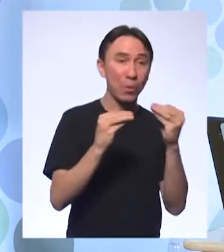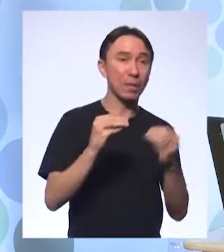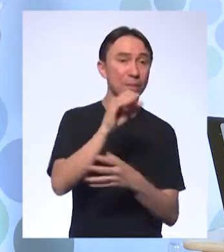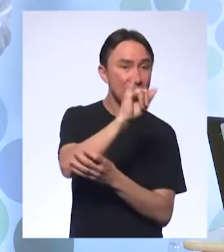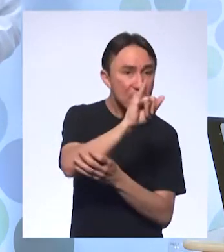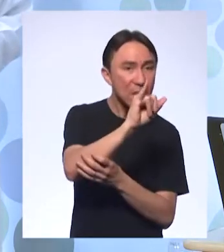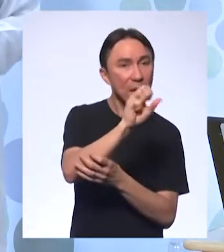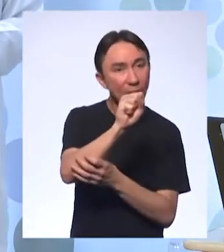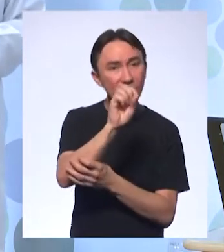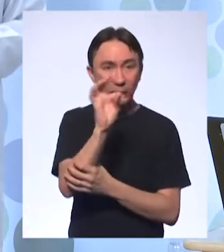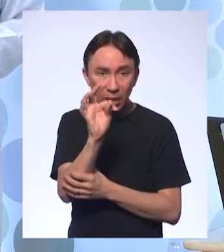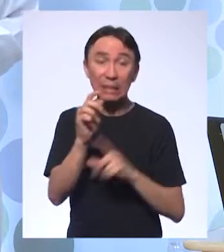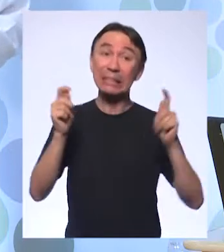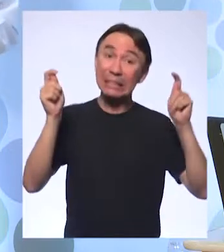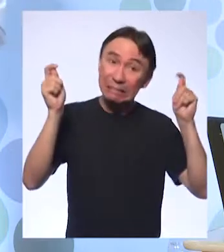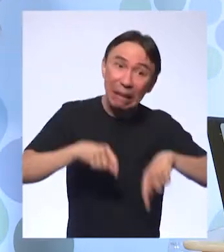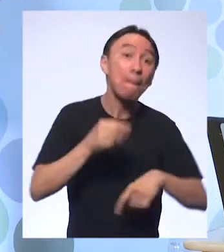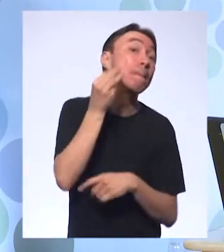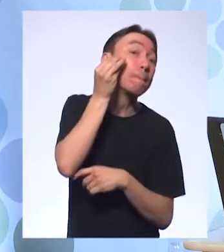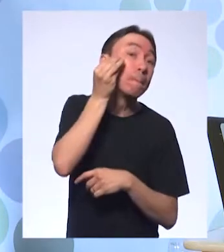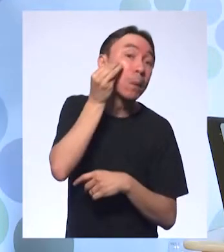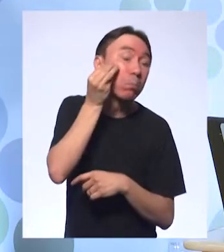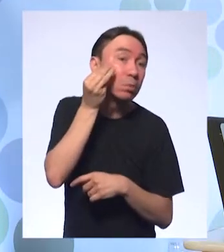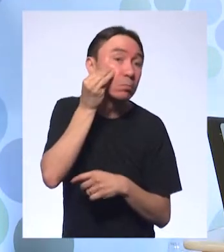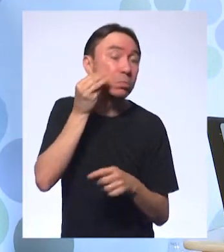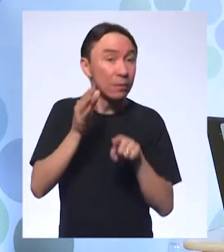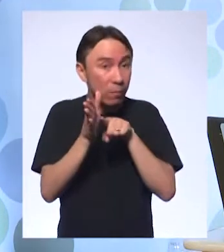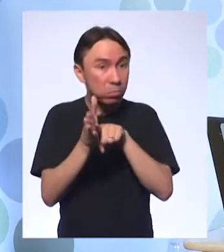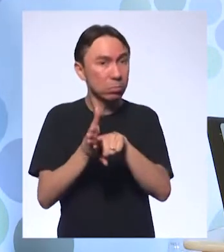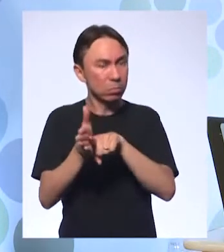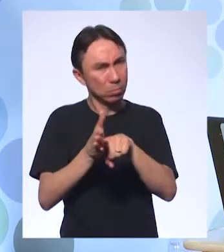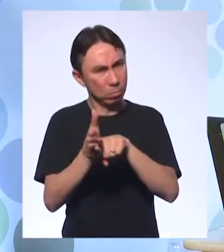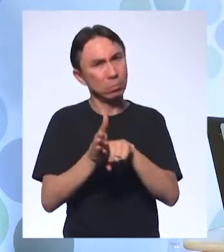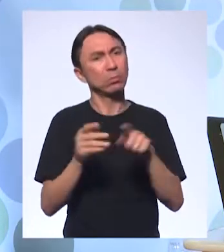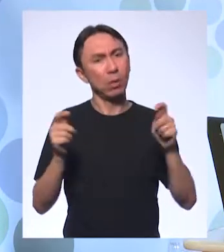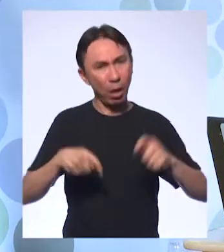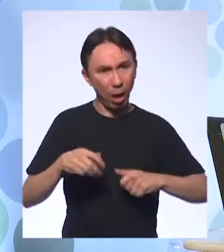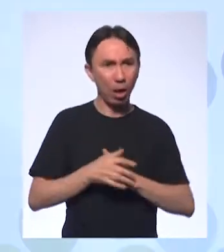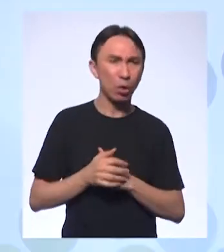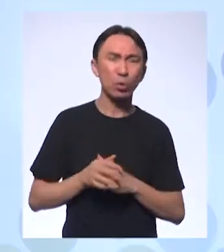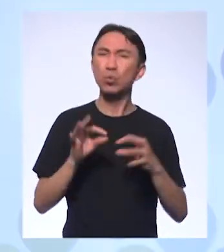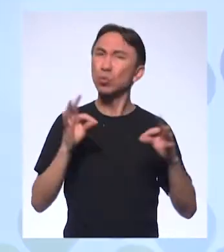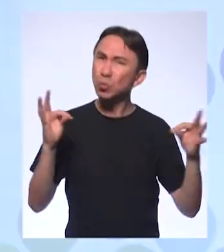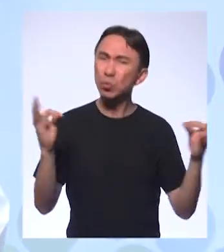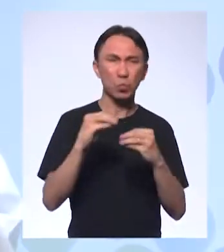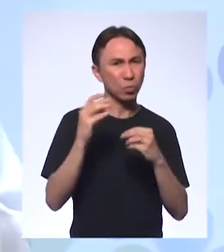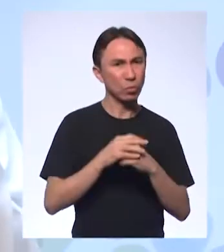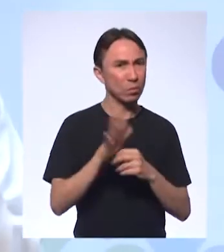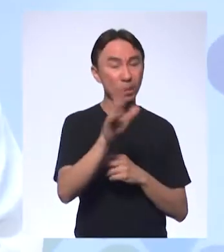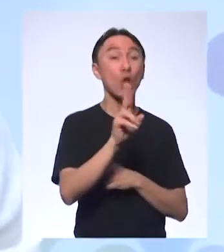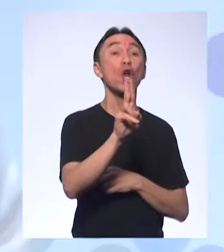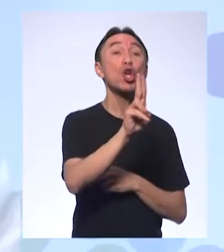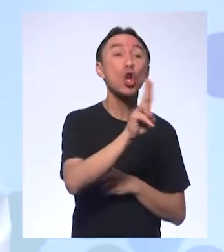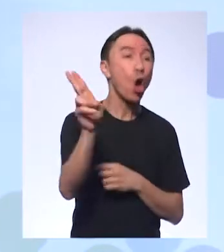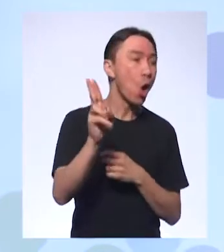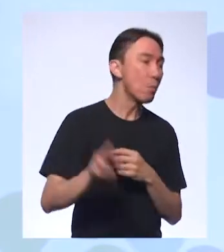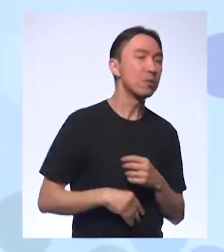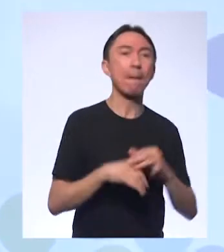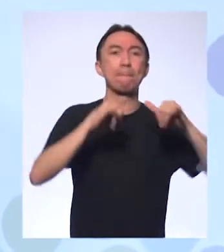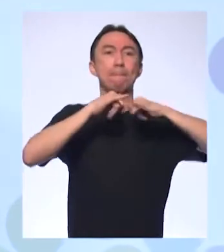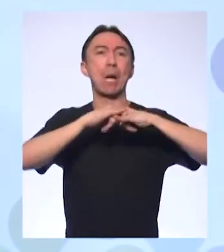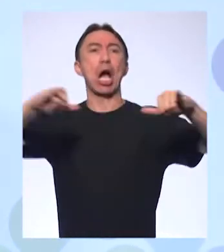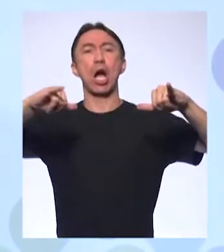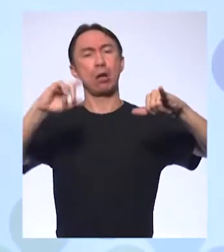lá. Por isso que é centro de testagem. E tudo é feito de forma anônima. Você recebe um número assim que entra e você vai ser tratado por esse